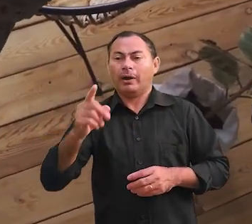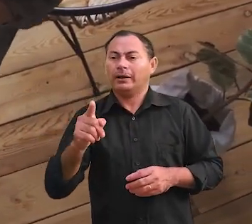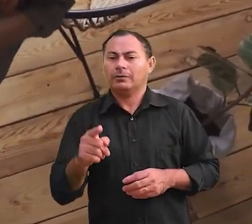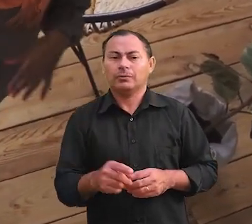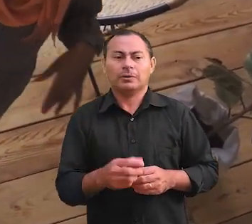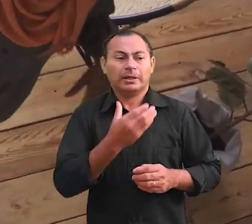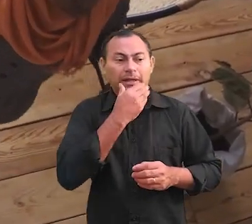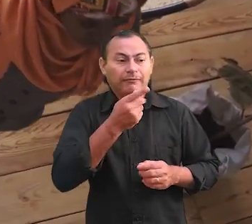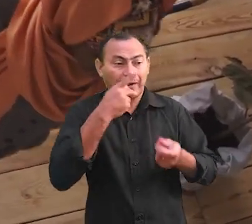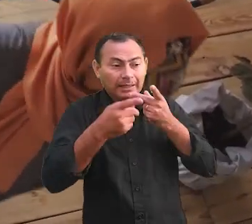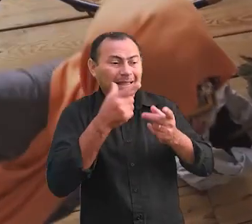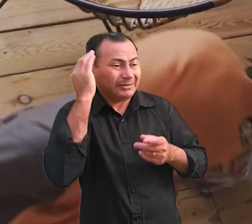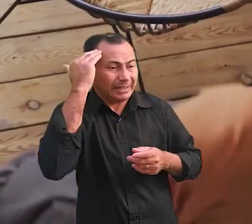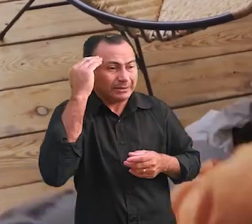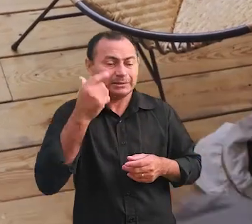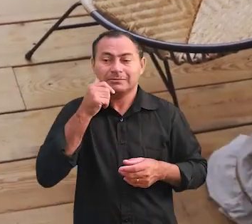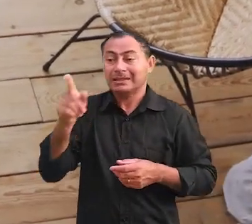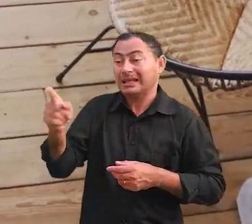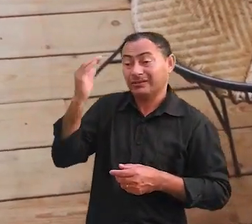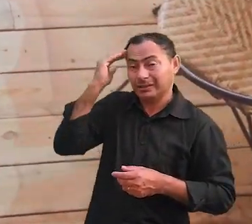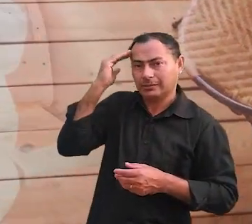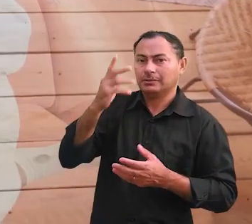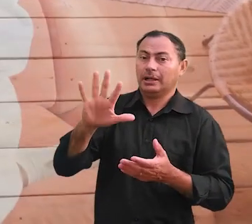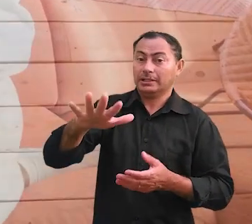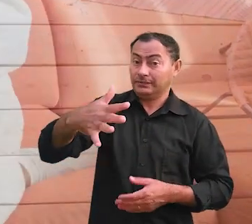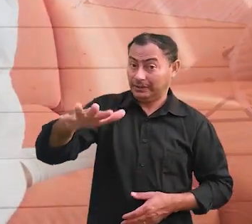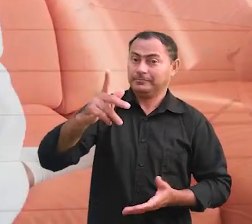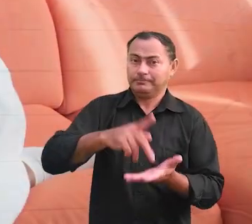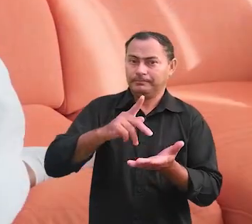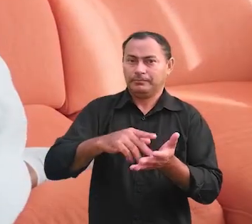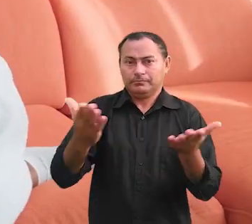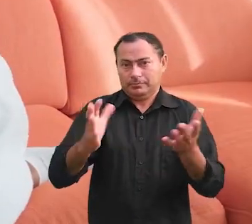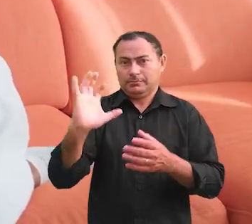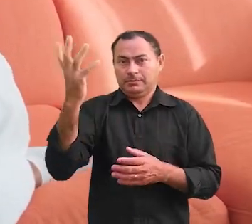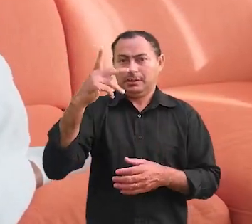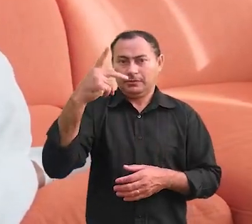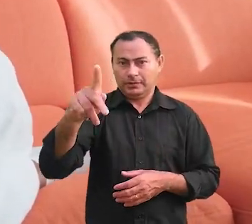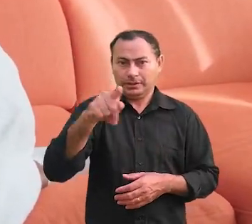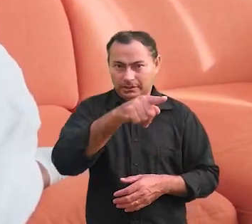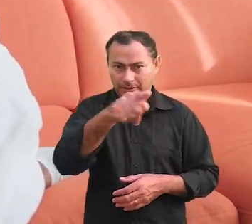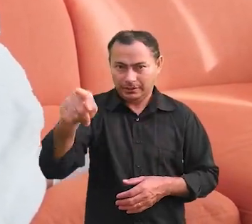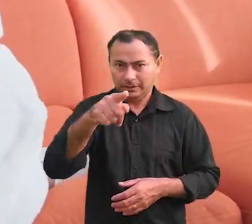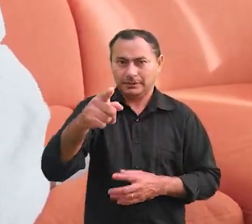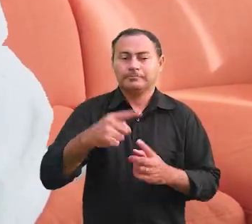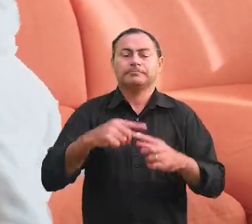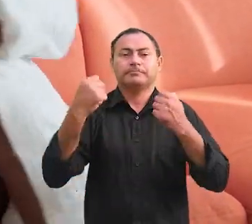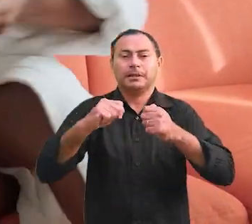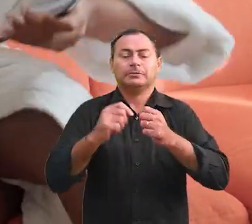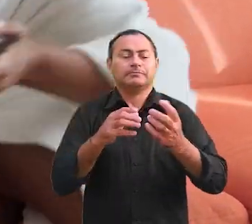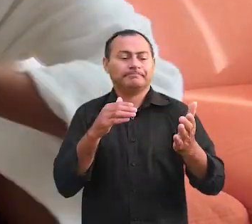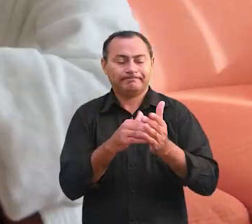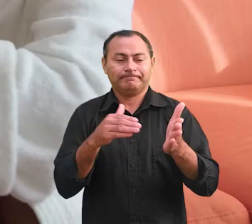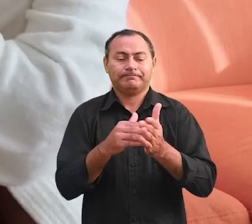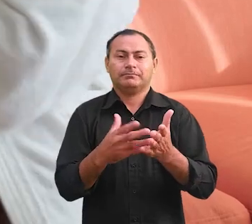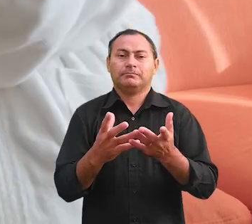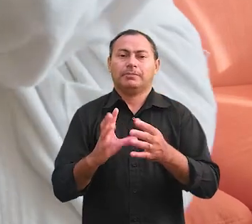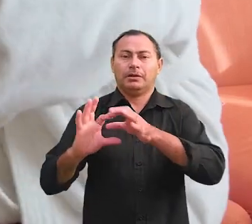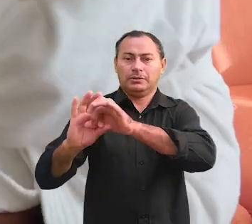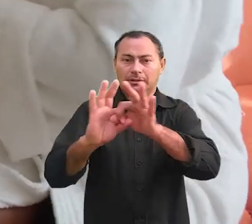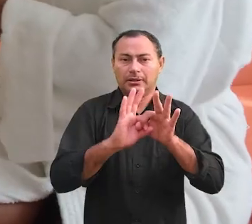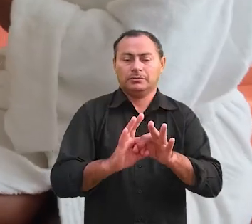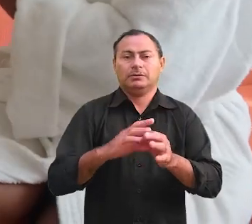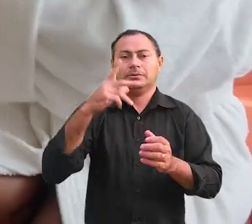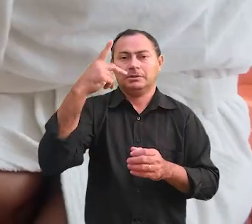ou então ela não me entende e às vezes é verdade isso está acontecendo entre vocês você tem um obstáculo